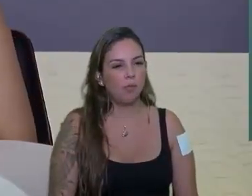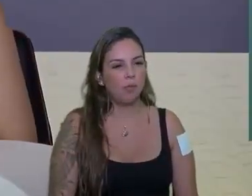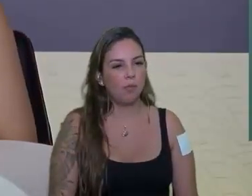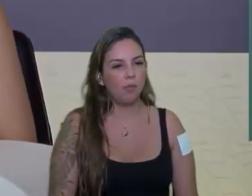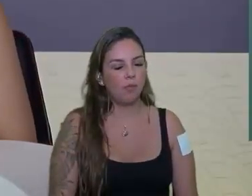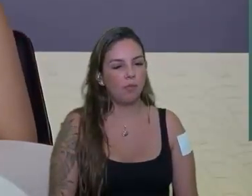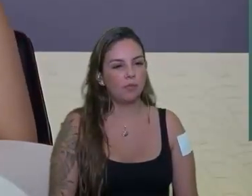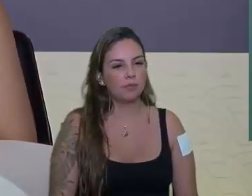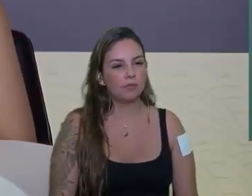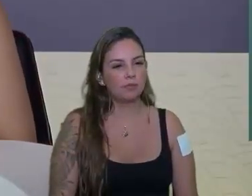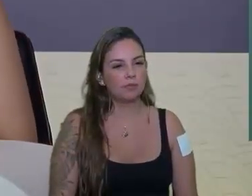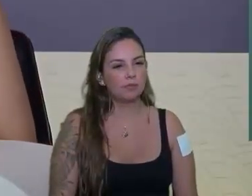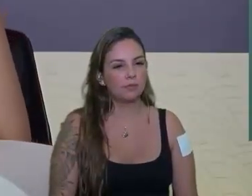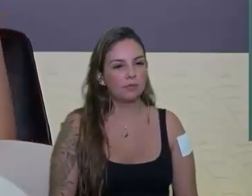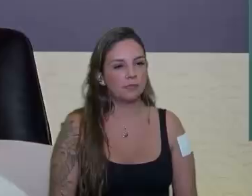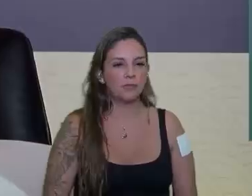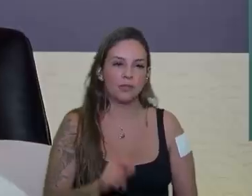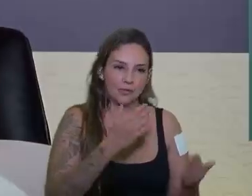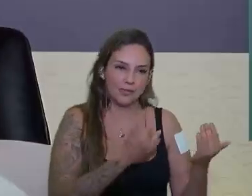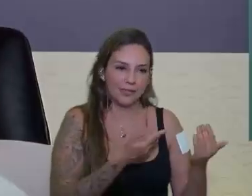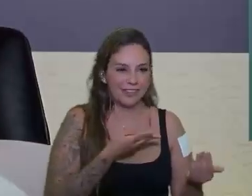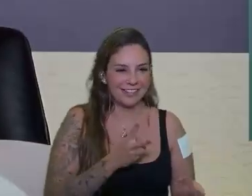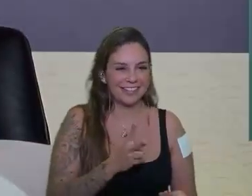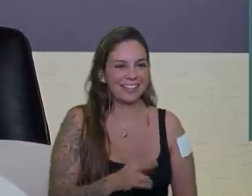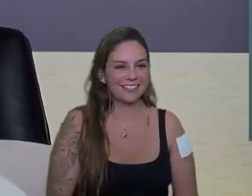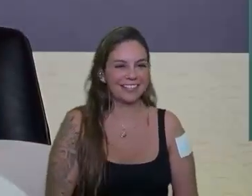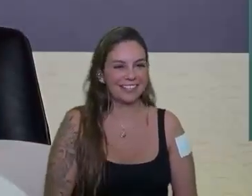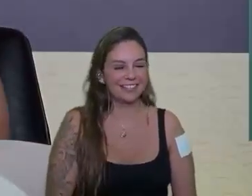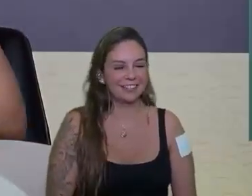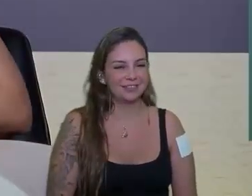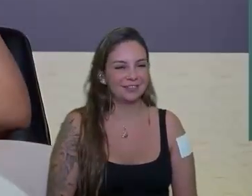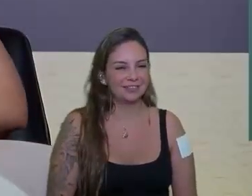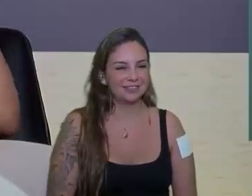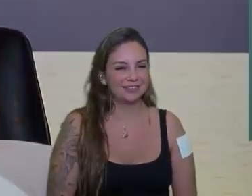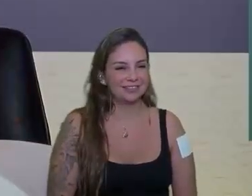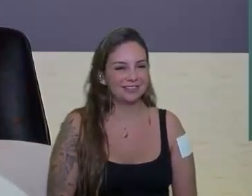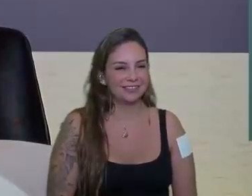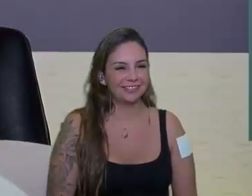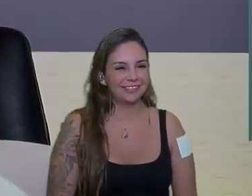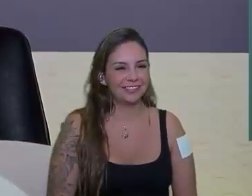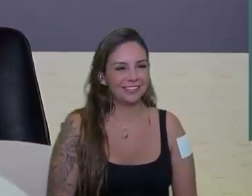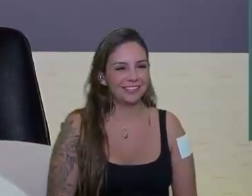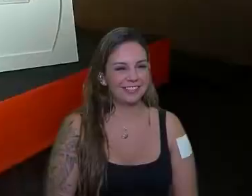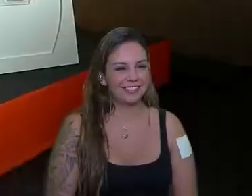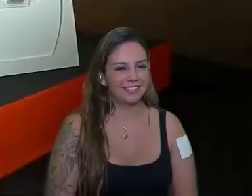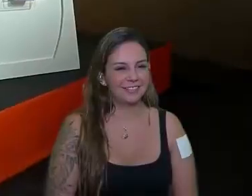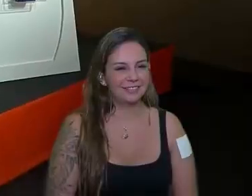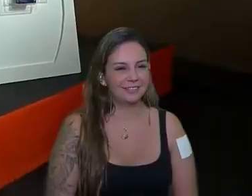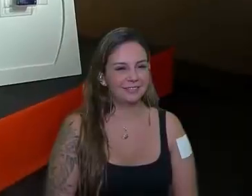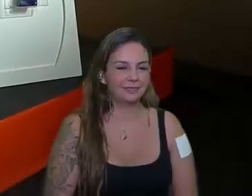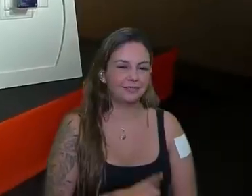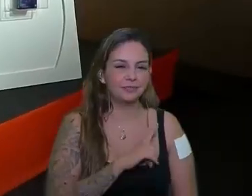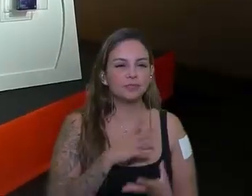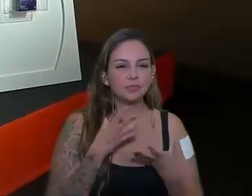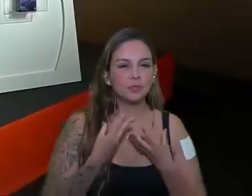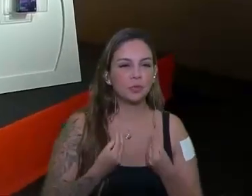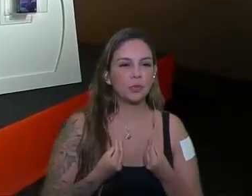pouco adolescente, no mínimo um pouco jovem para sempre, né? Acho que ajuda. E então eu tenho